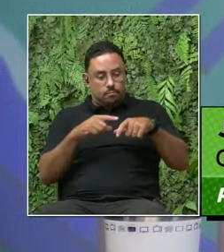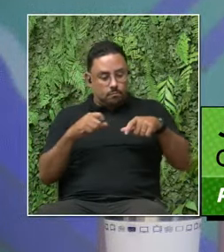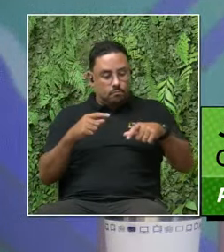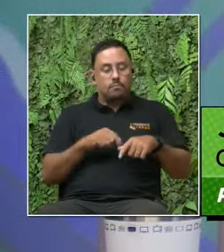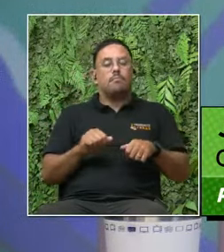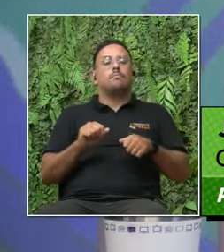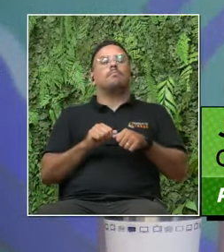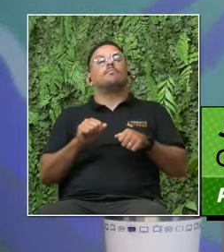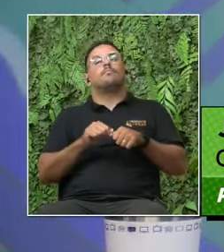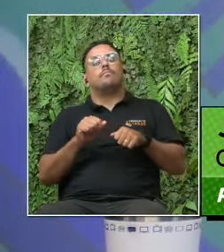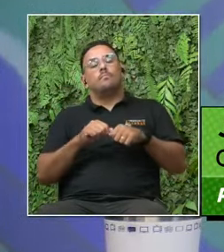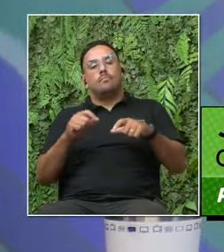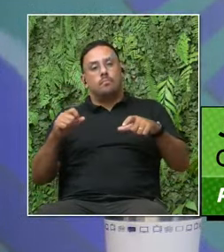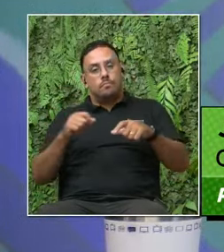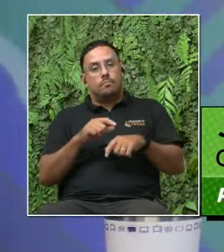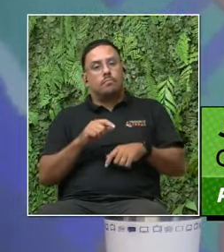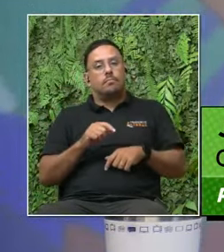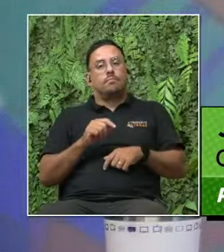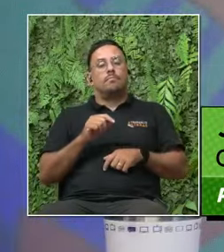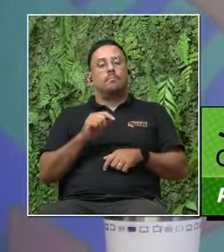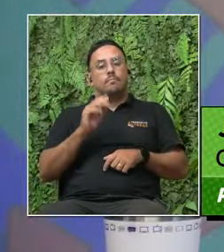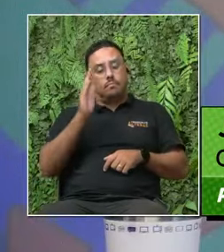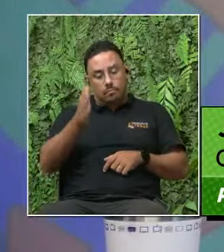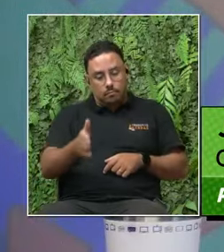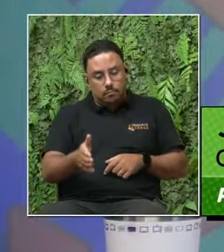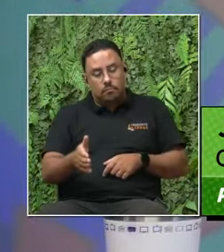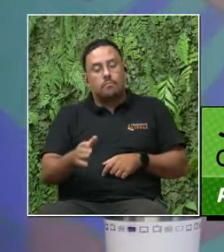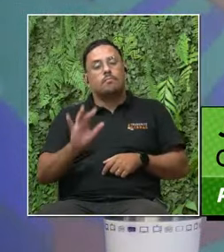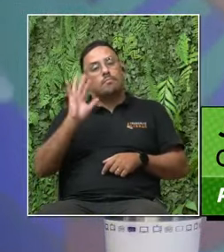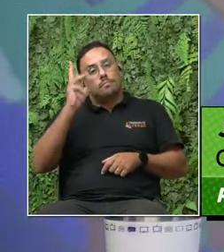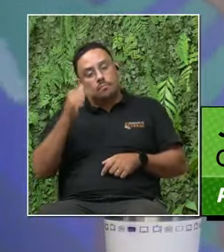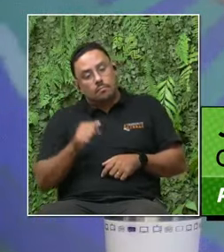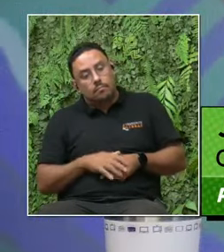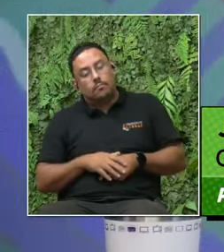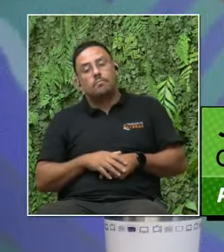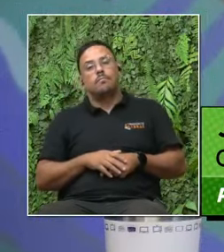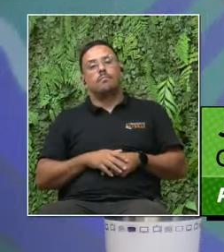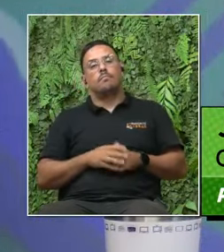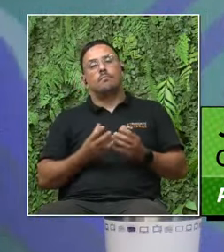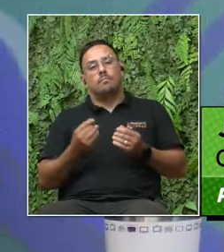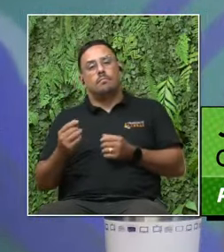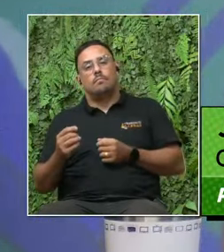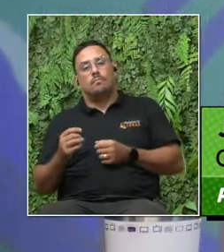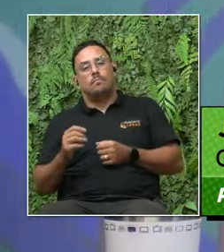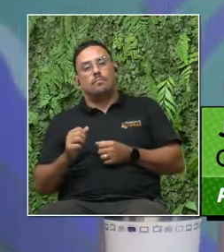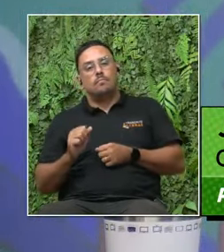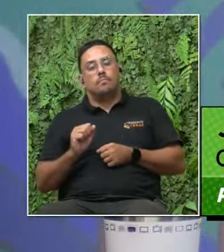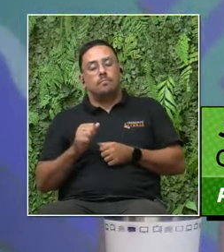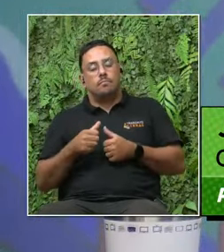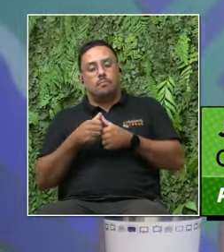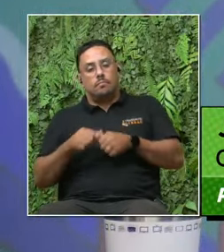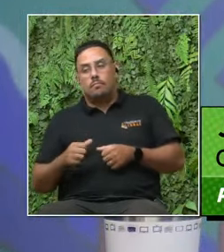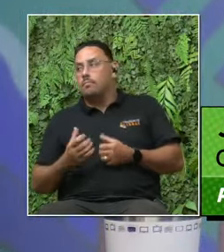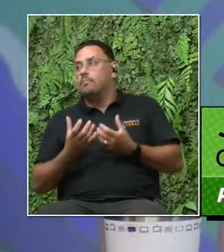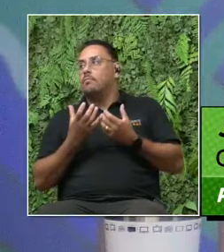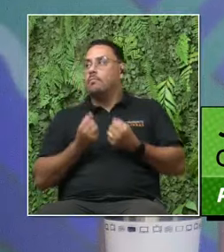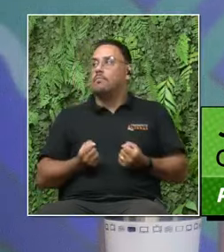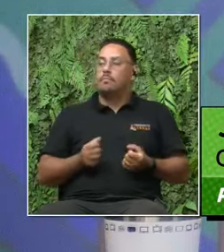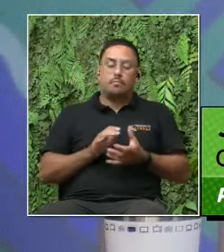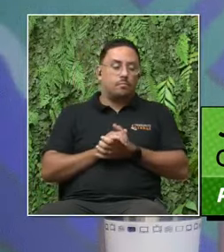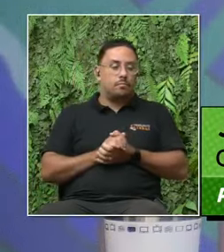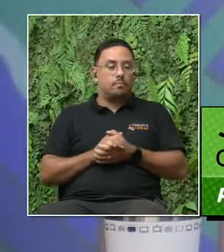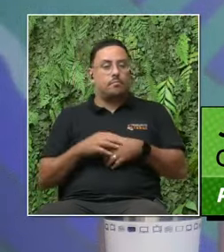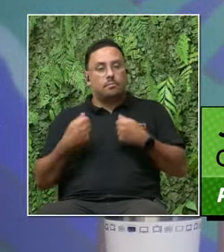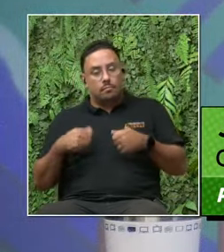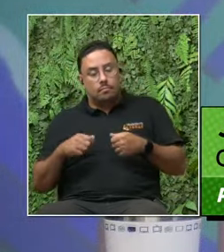o h fez o gol de pênalti achei ele sabe muito preso na marcação do Cruzeiro aceitando muito